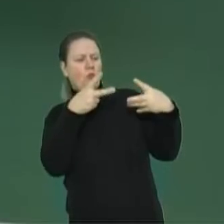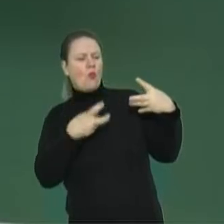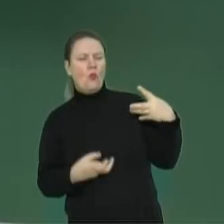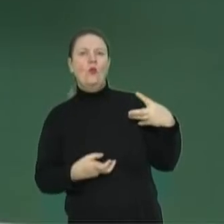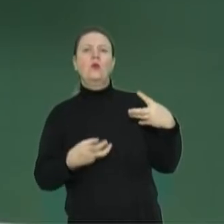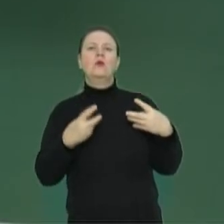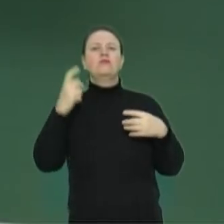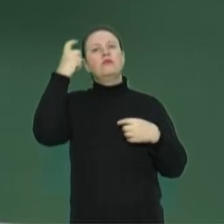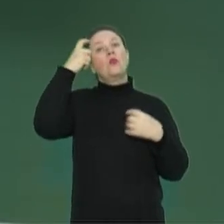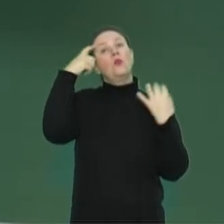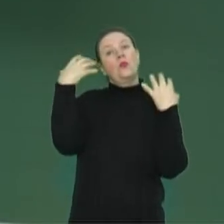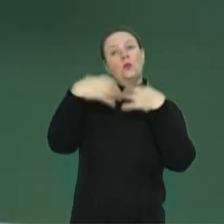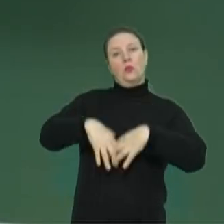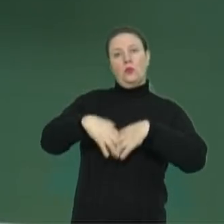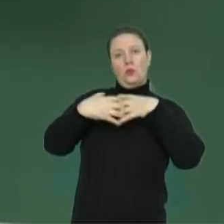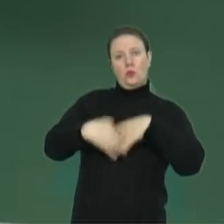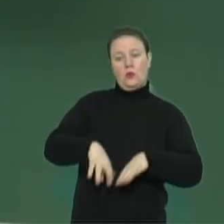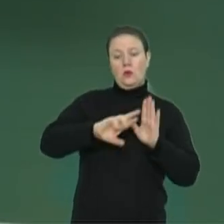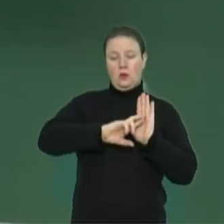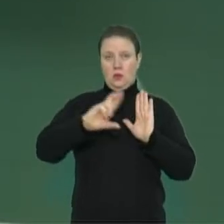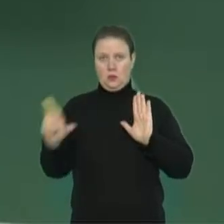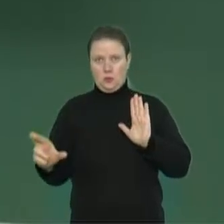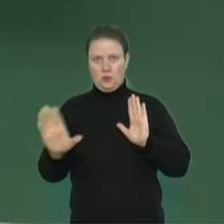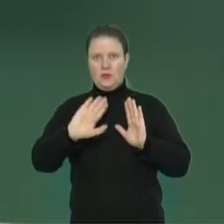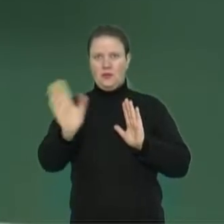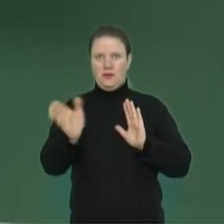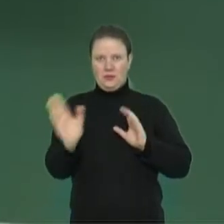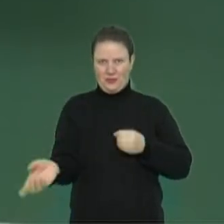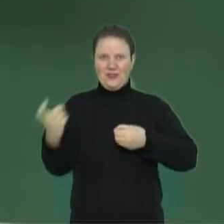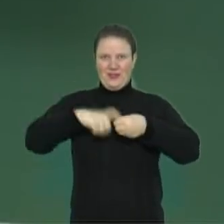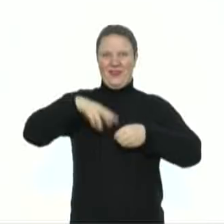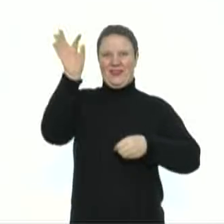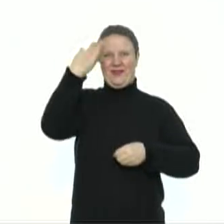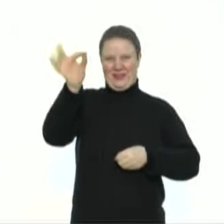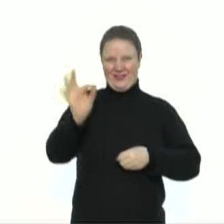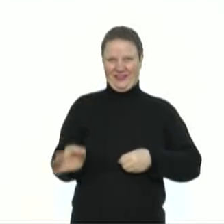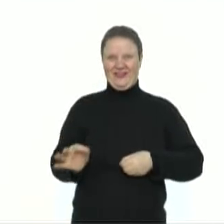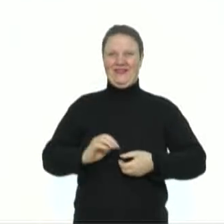né, façam uma reflexão, respondam e depois a gente volta para corrigir.